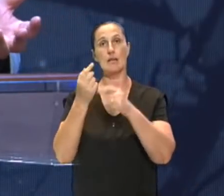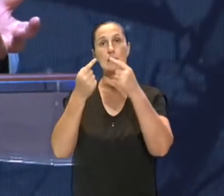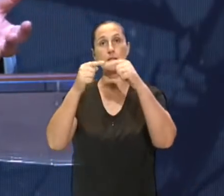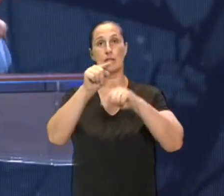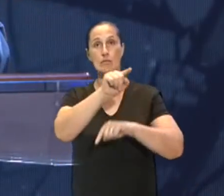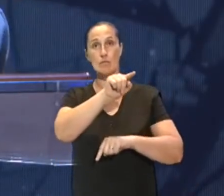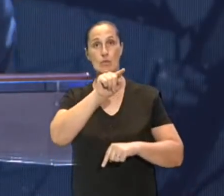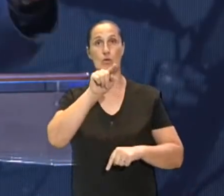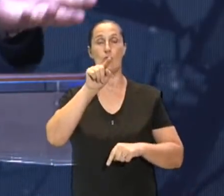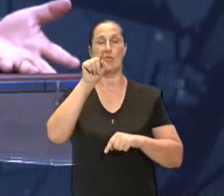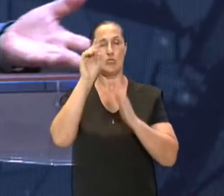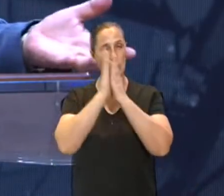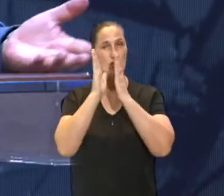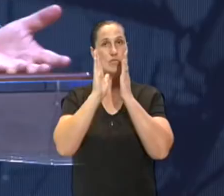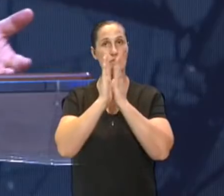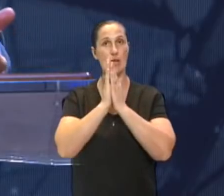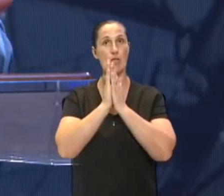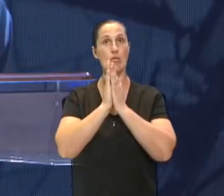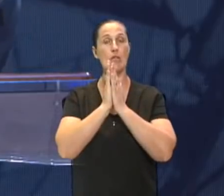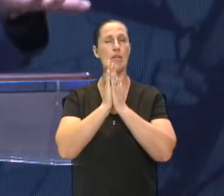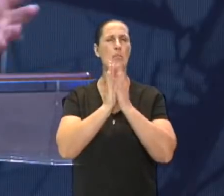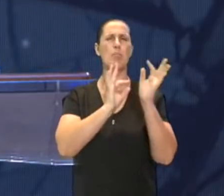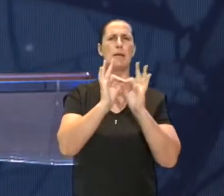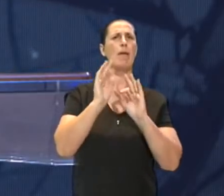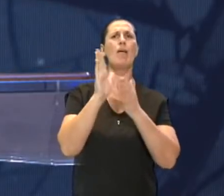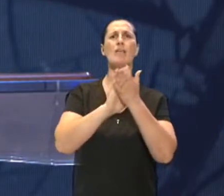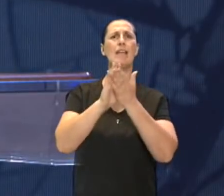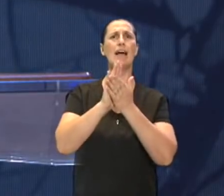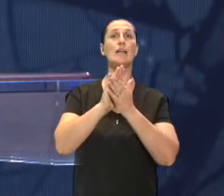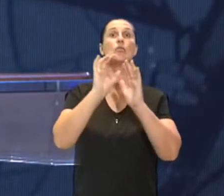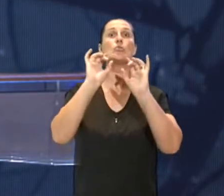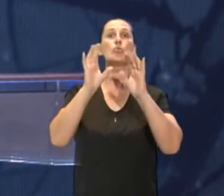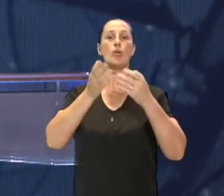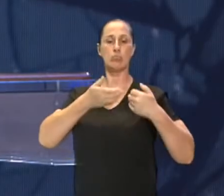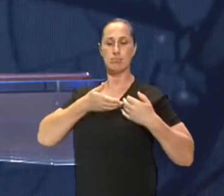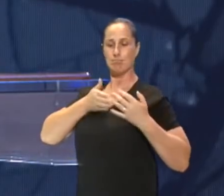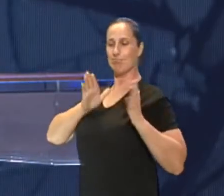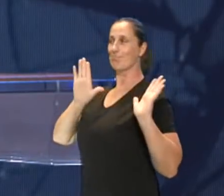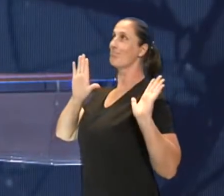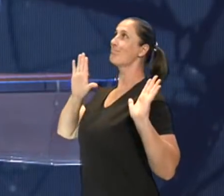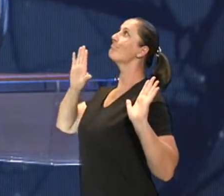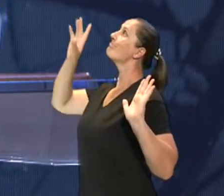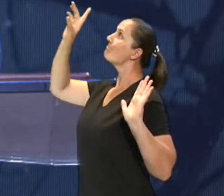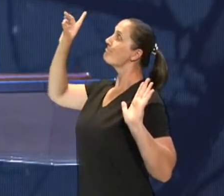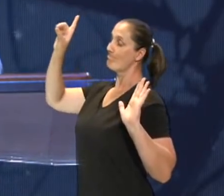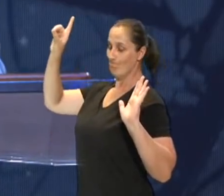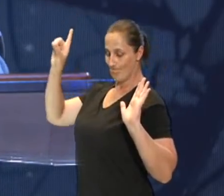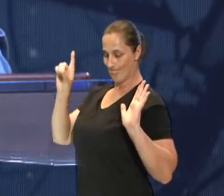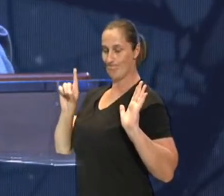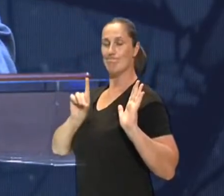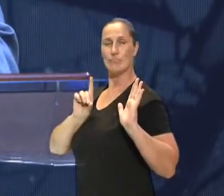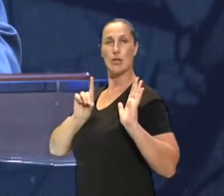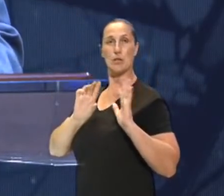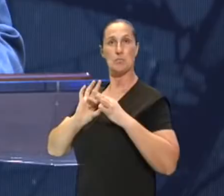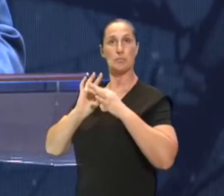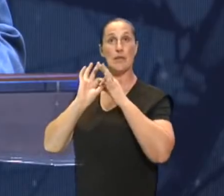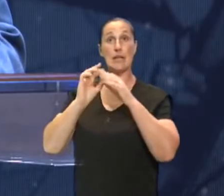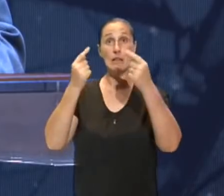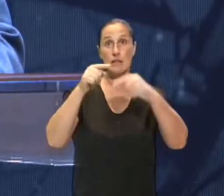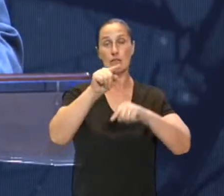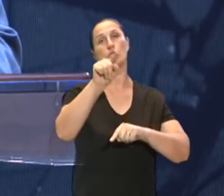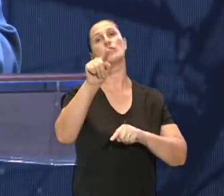preparo, a gente só precisa abrir o coração diante do Pai em nome de Jesus. Então, eu desafio você a ser um líder de uma unidade de